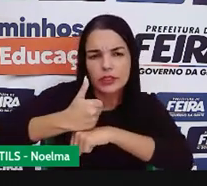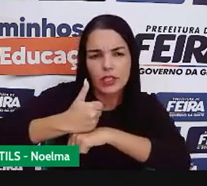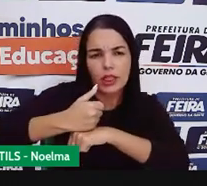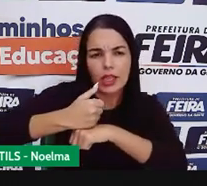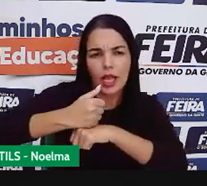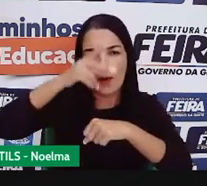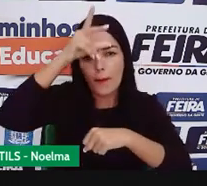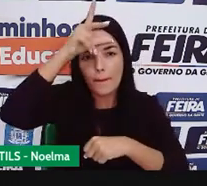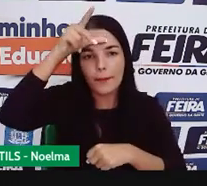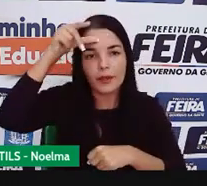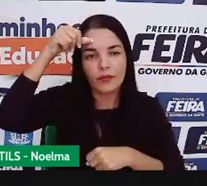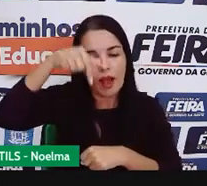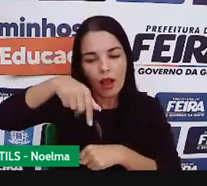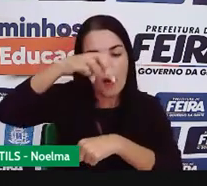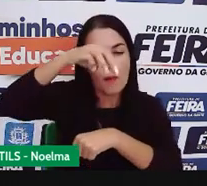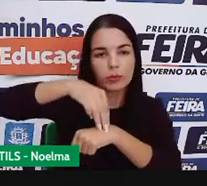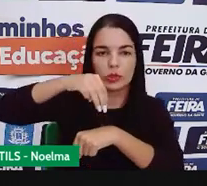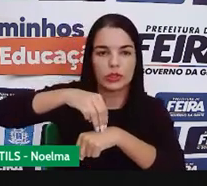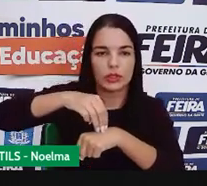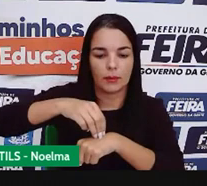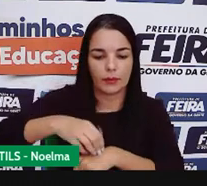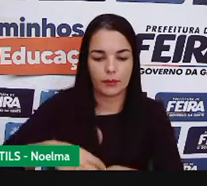prefeito no município.